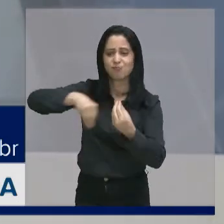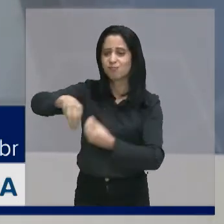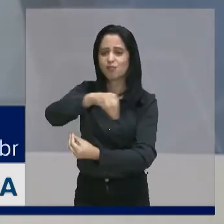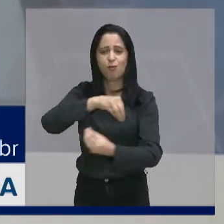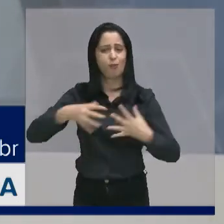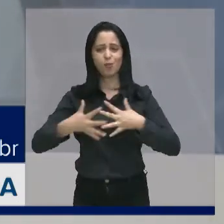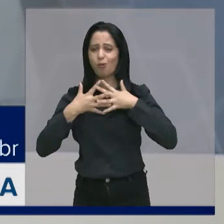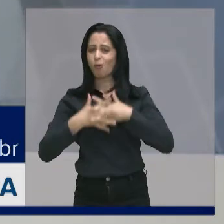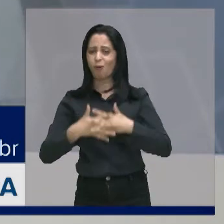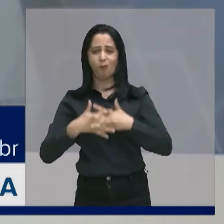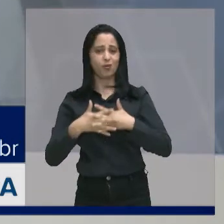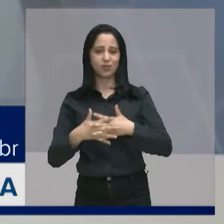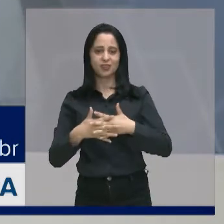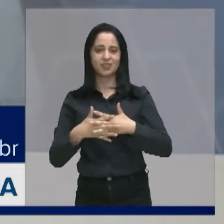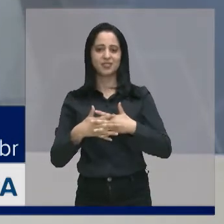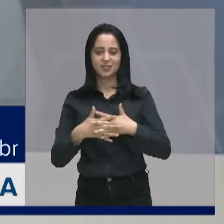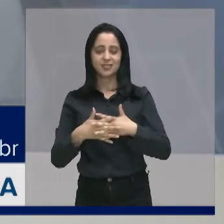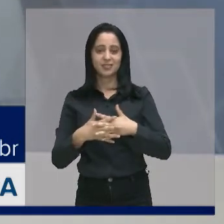de receber